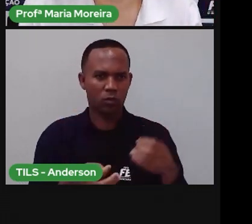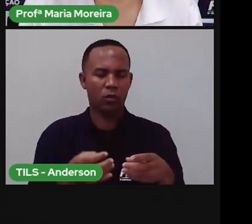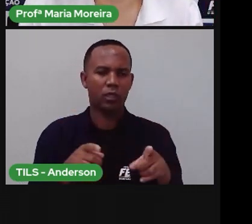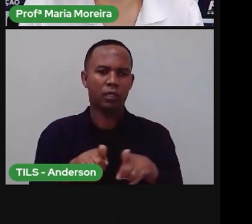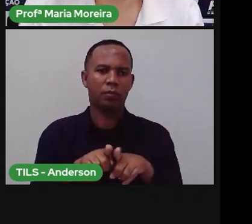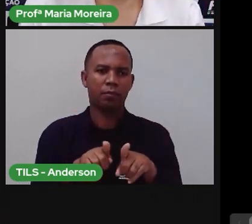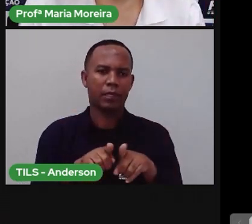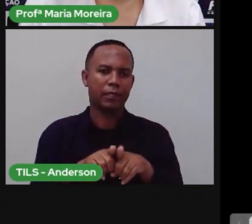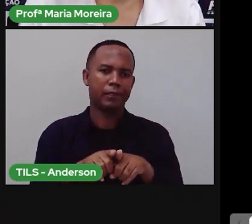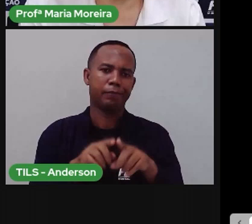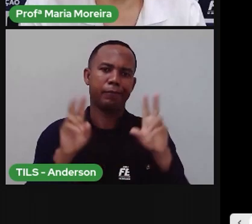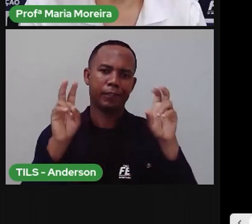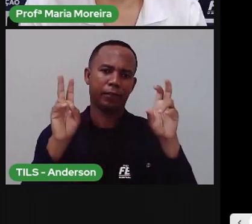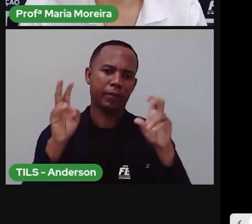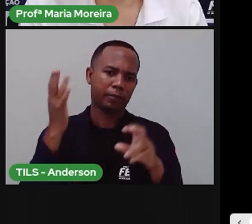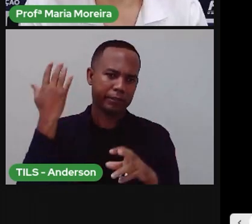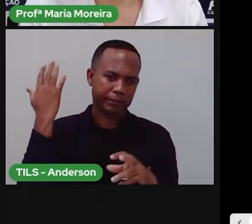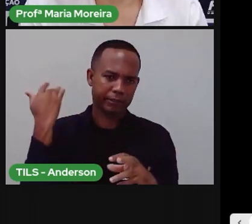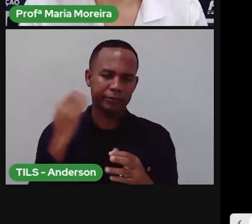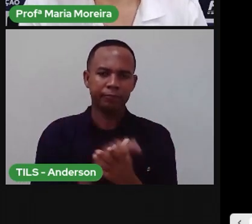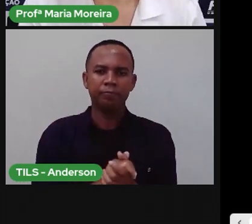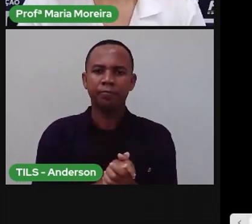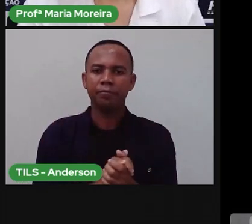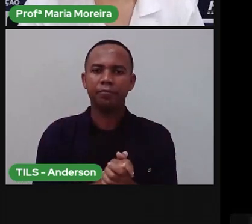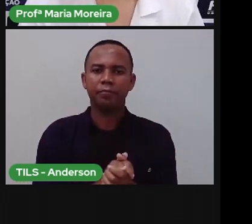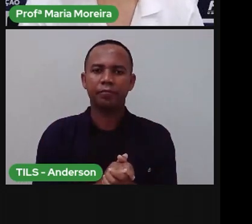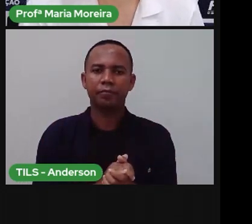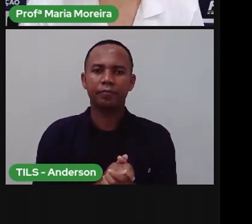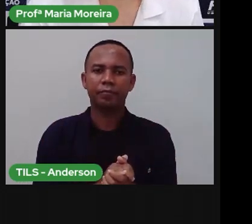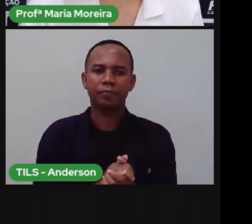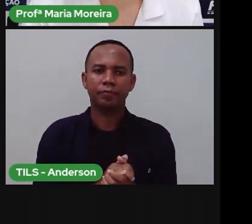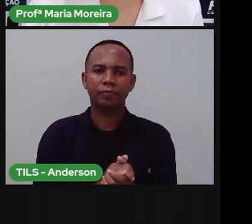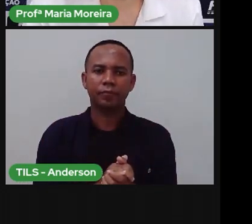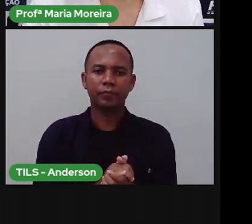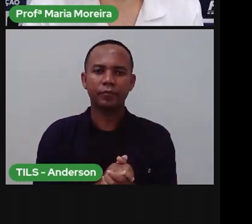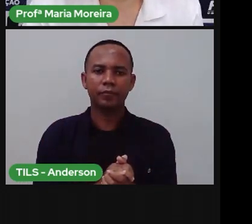de serviços públicos, né? Bom, os